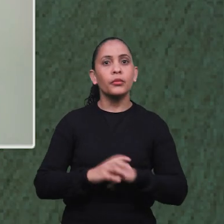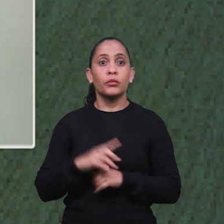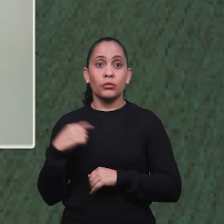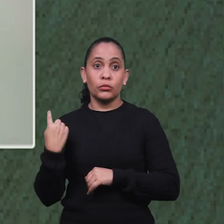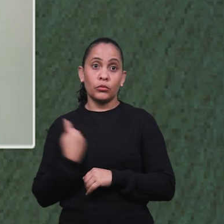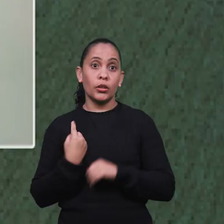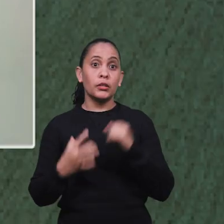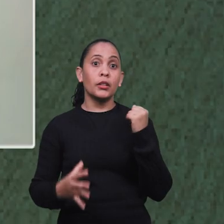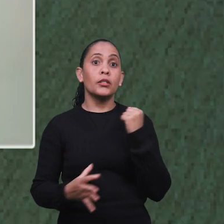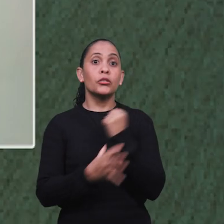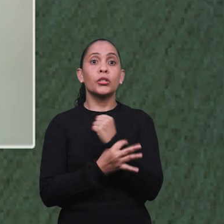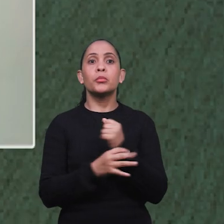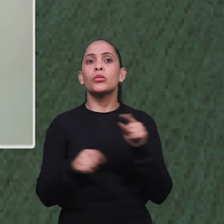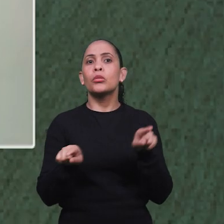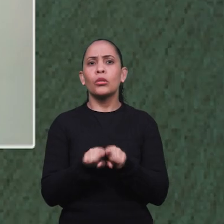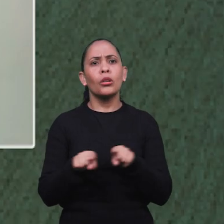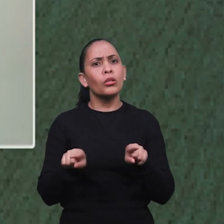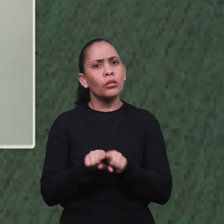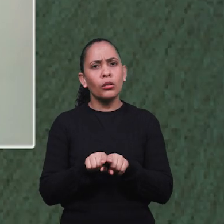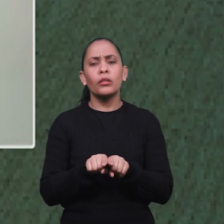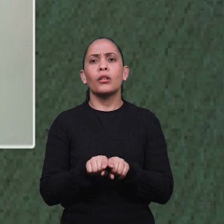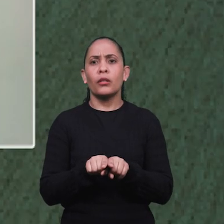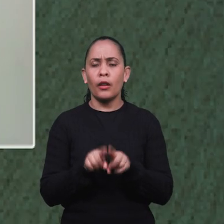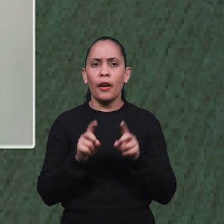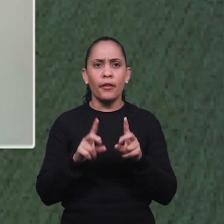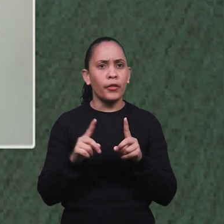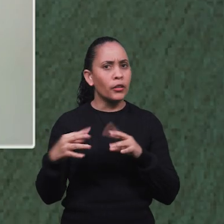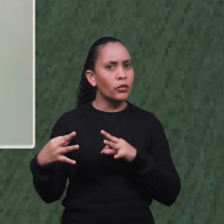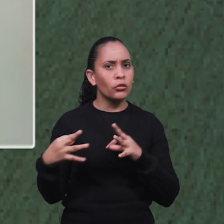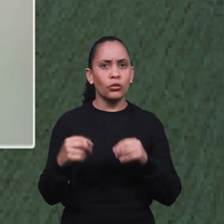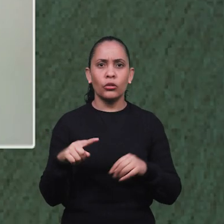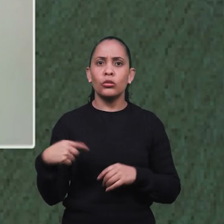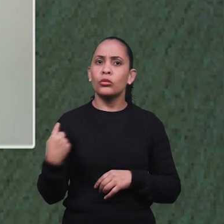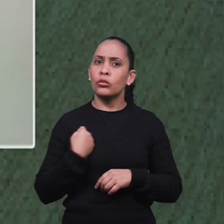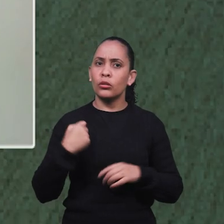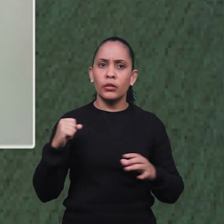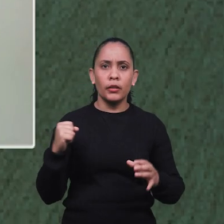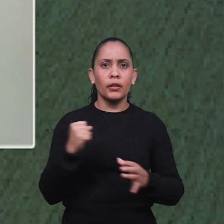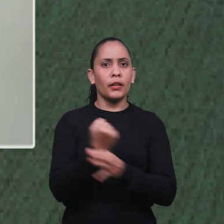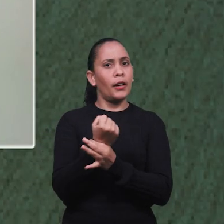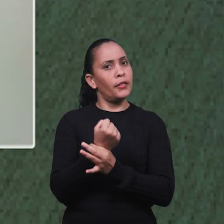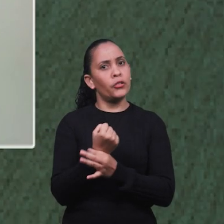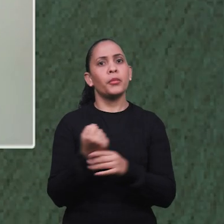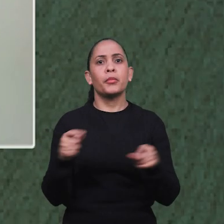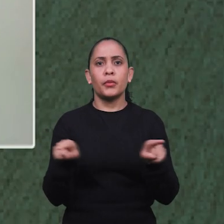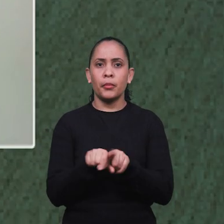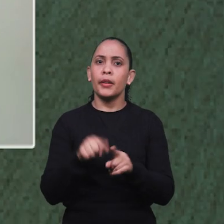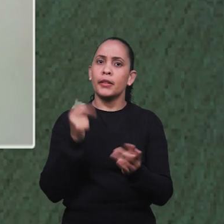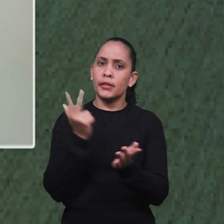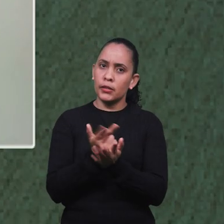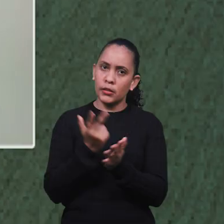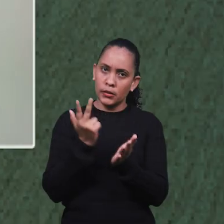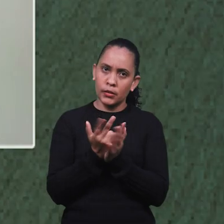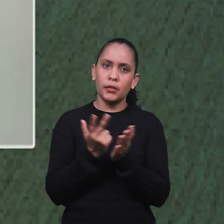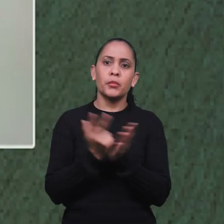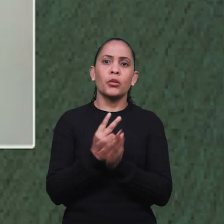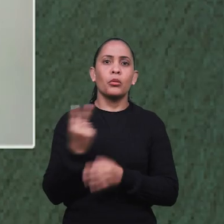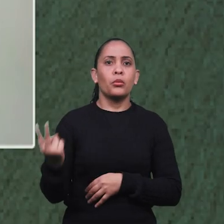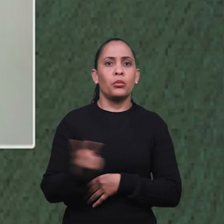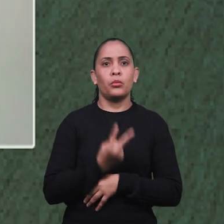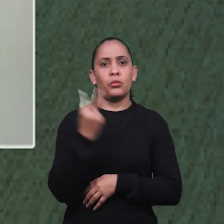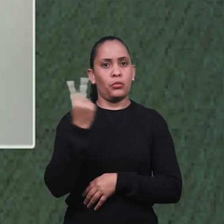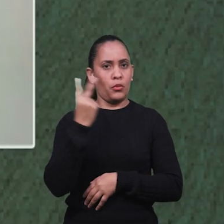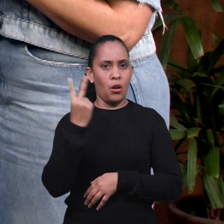congelada. A gente garante a compra de qualquer quantidade do cooperado. O que ele tiver, a gente garante, e garante sempre o preço acima